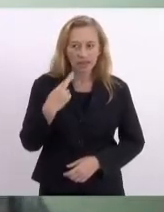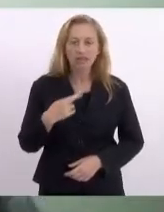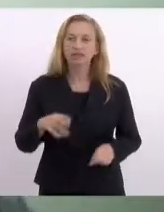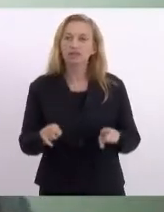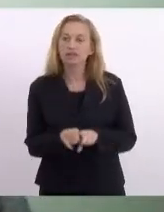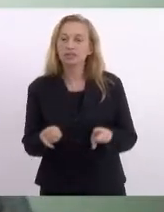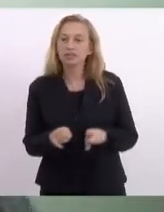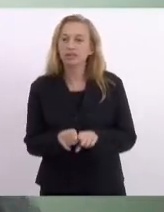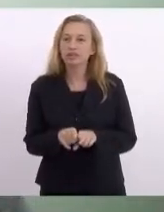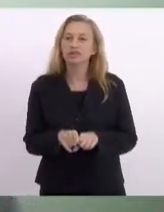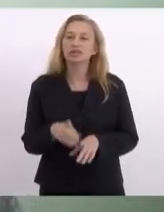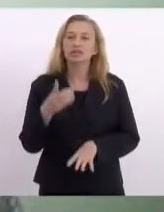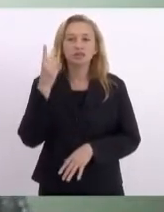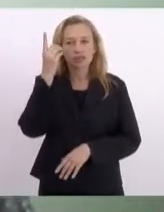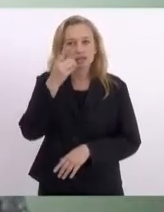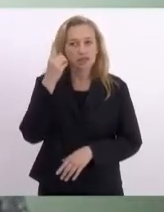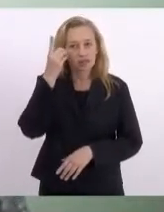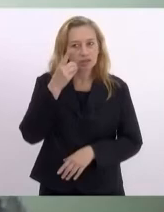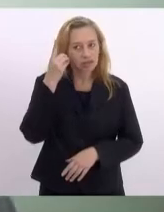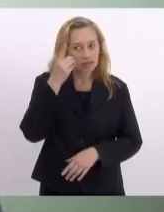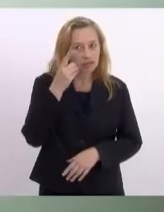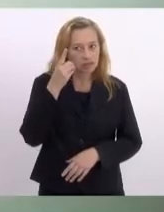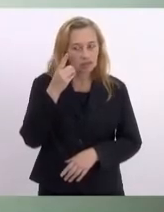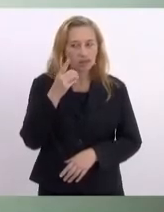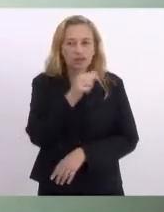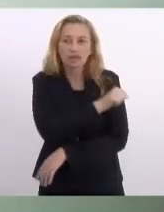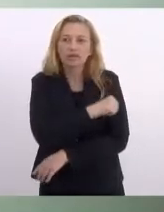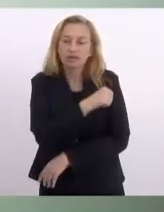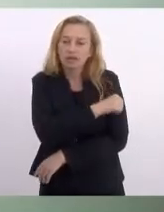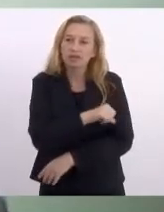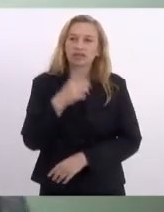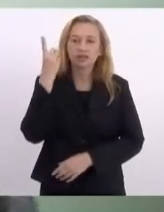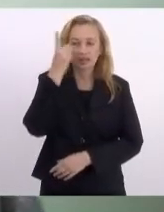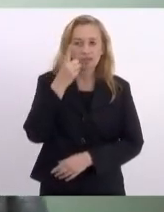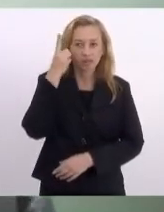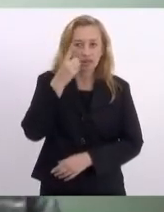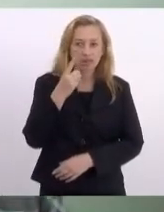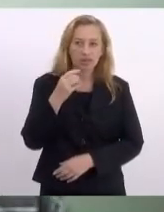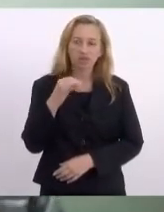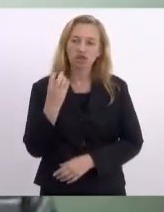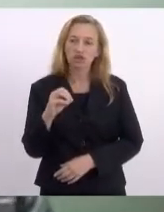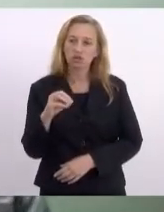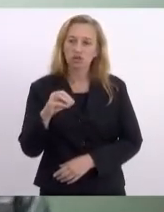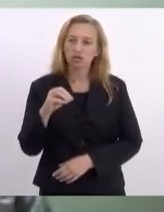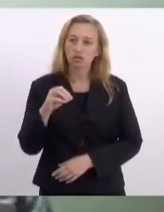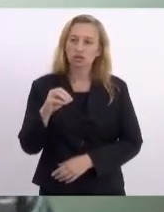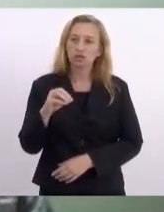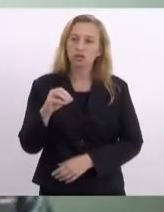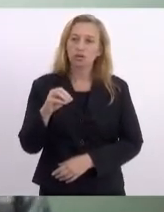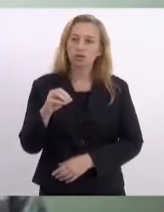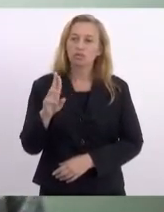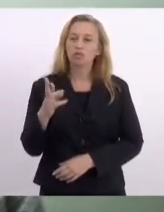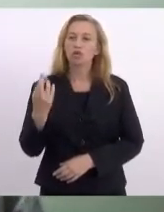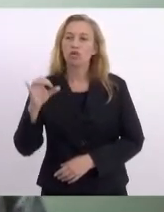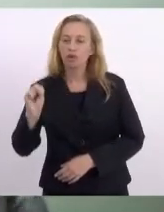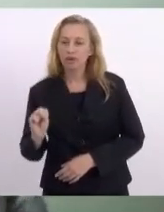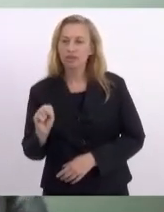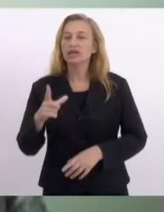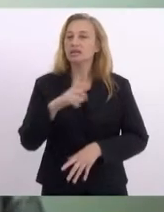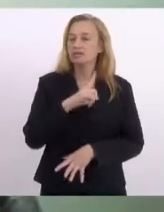também do deputado Ferreira Rejane e do deputado Chicão Bulhões. Naquele momento, nós tivemos